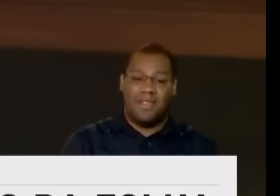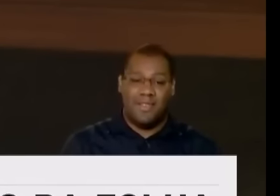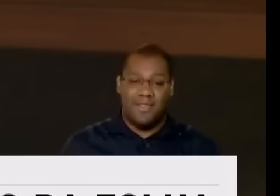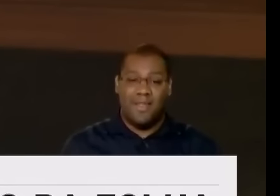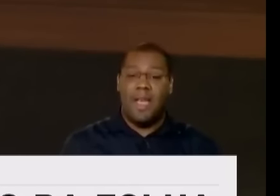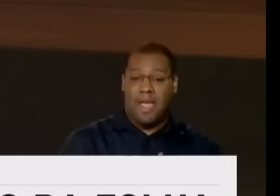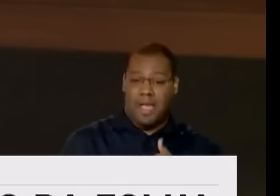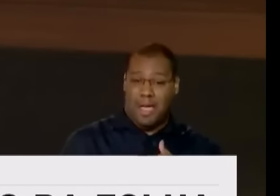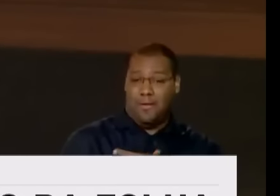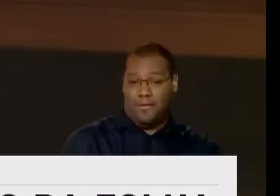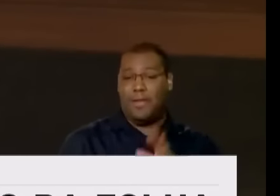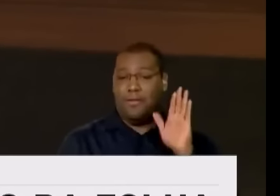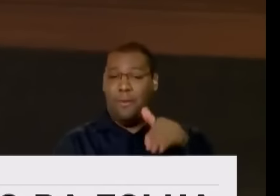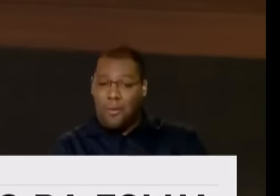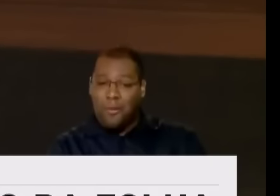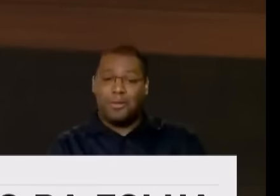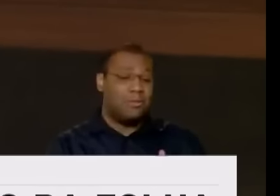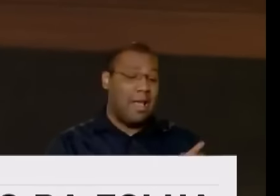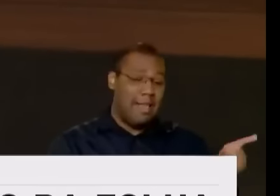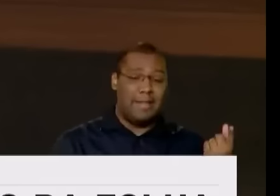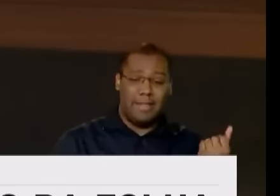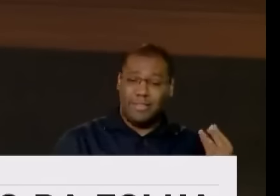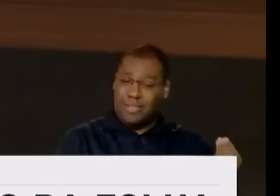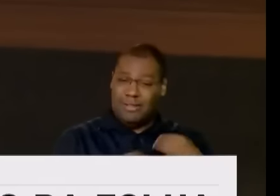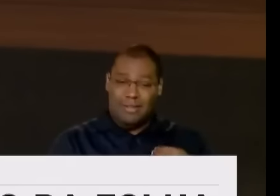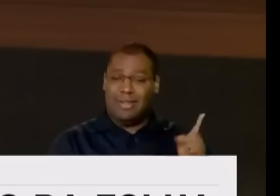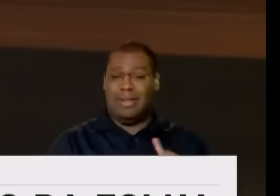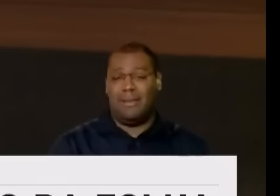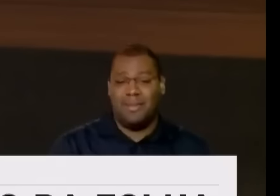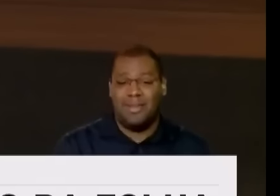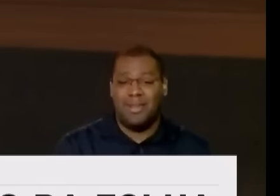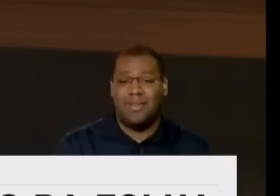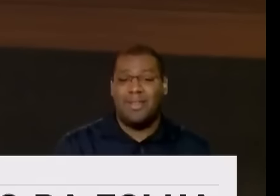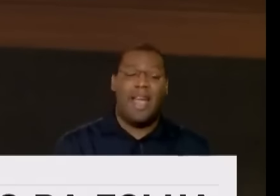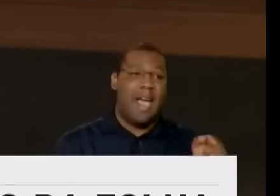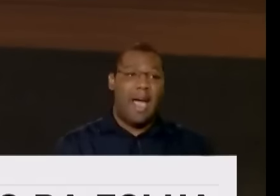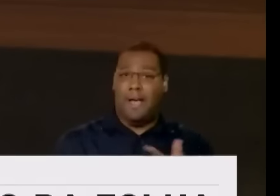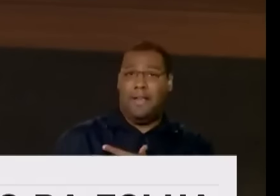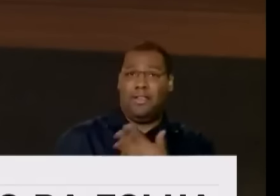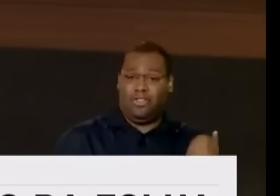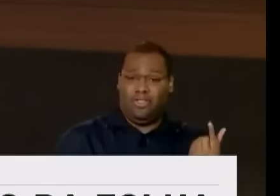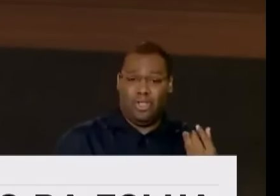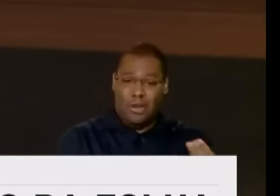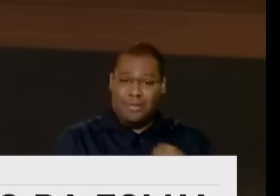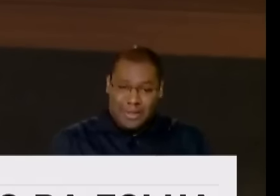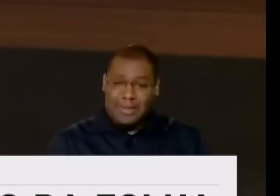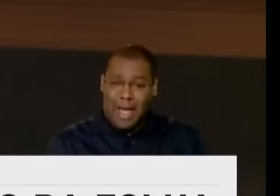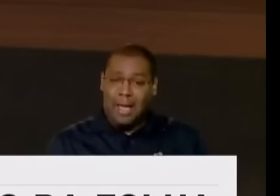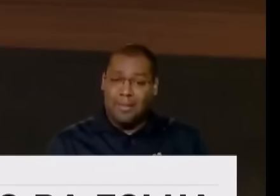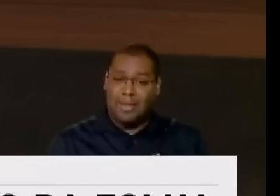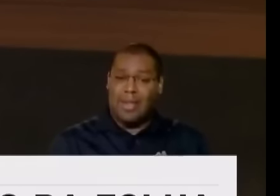um caçula, nunca sobrou dinheiro para me namorar. Sabe, eu ficava sem o meu dividendo. Sabe?